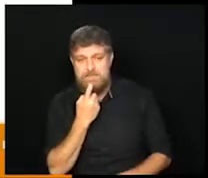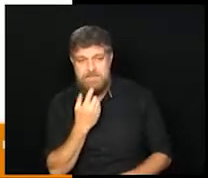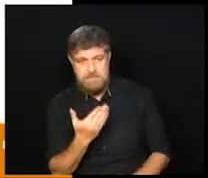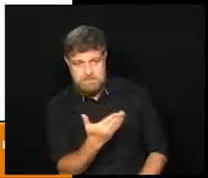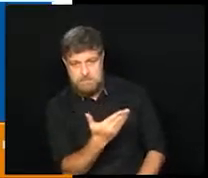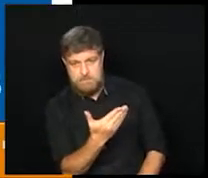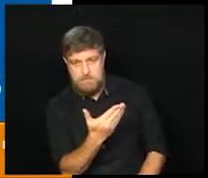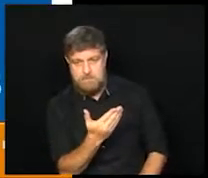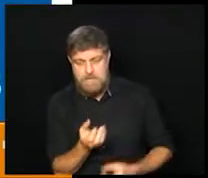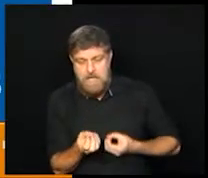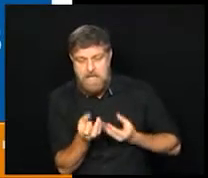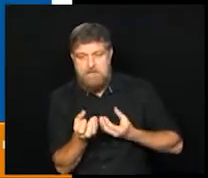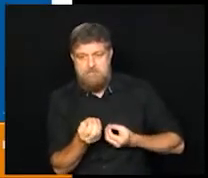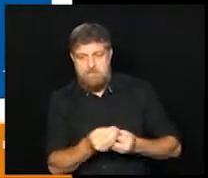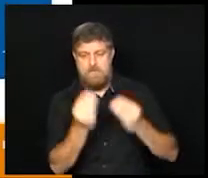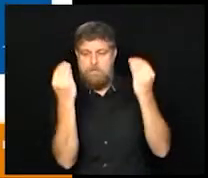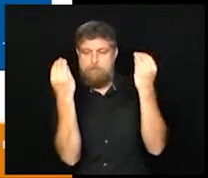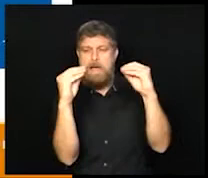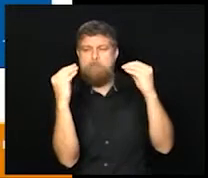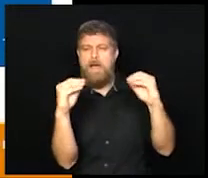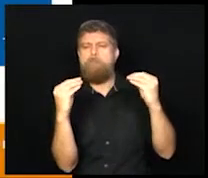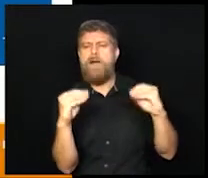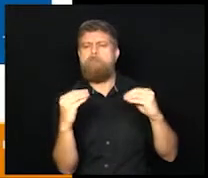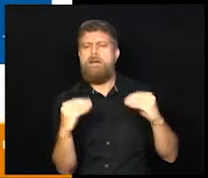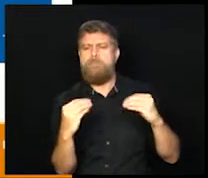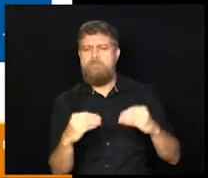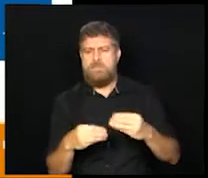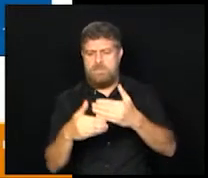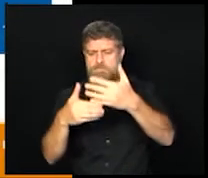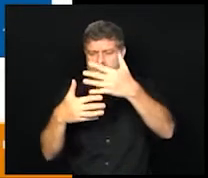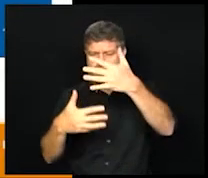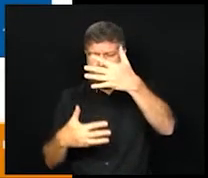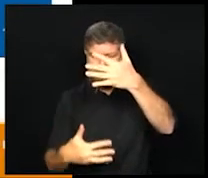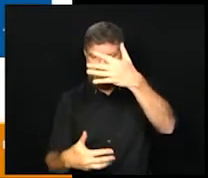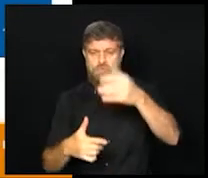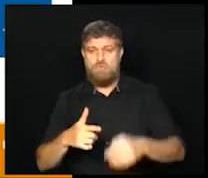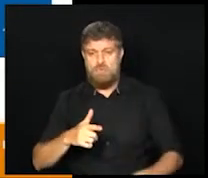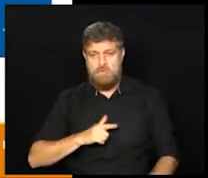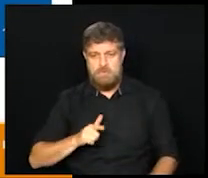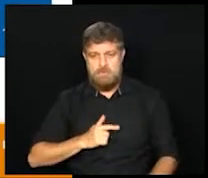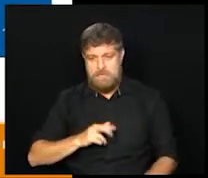vacina.campinas.sp.gov.br. Essas informações que a Mena acabou de passar, a gente teve a atualização